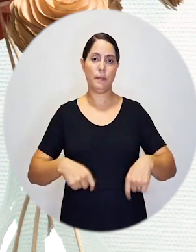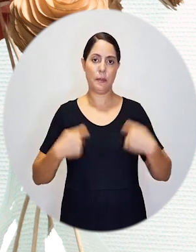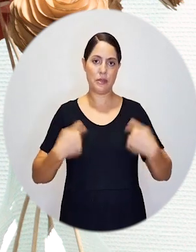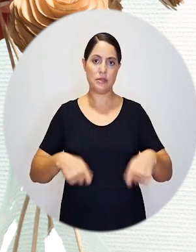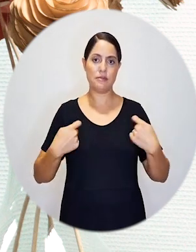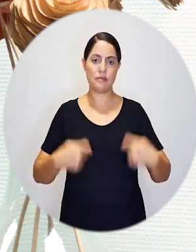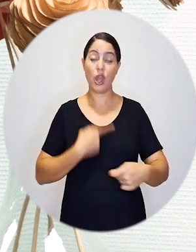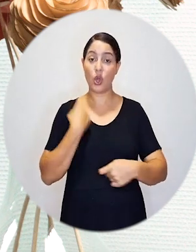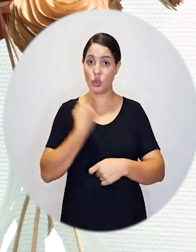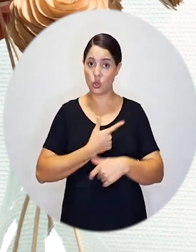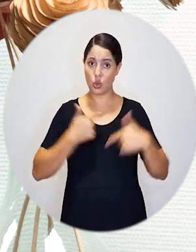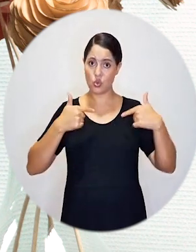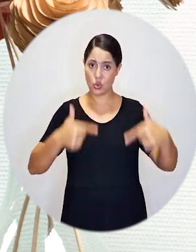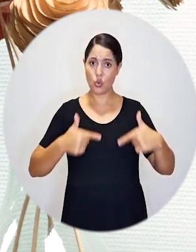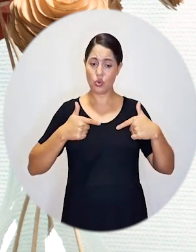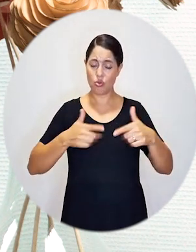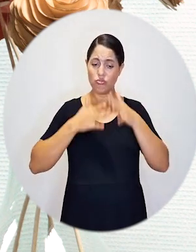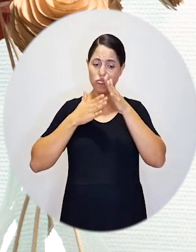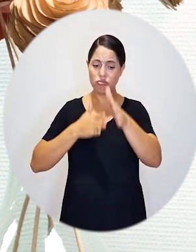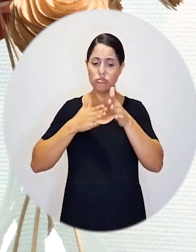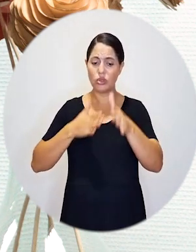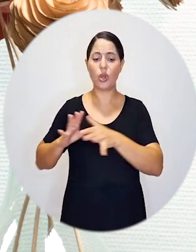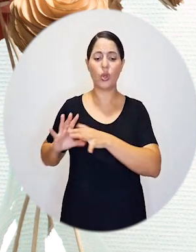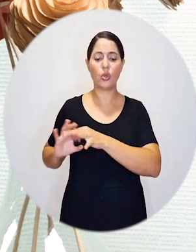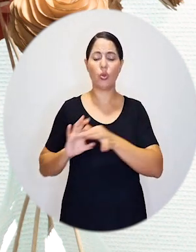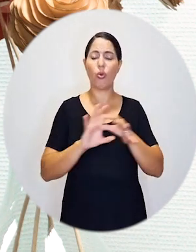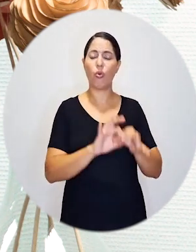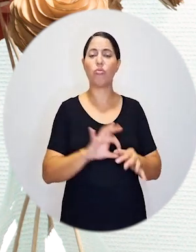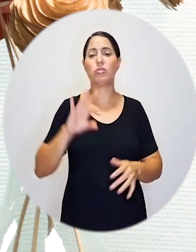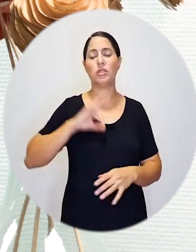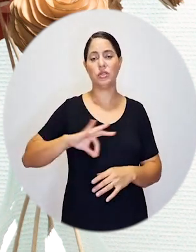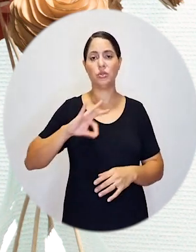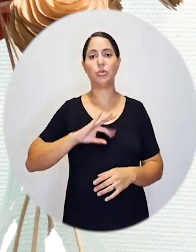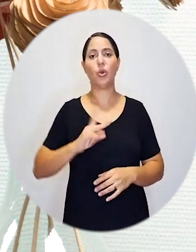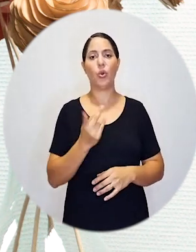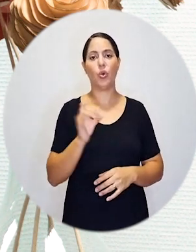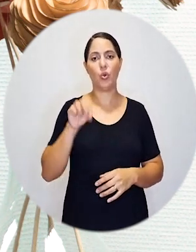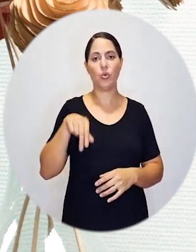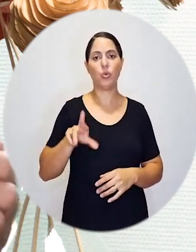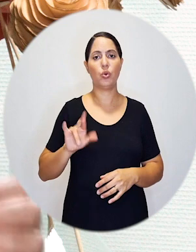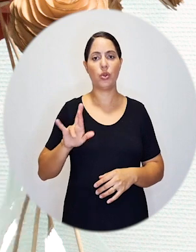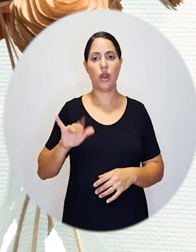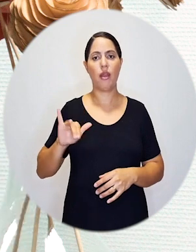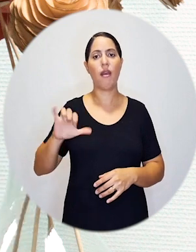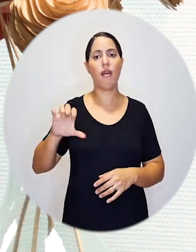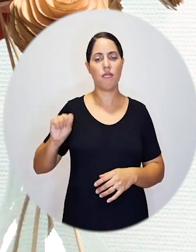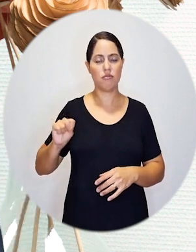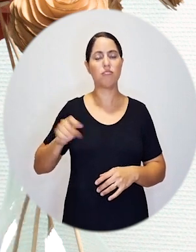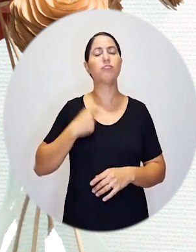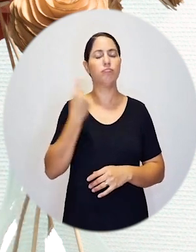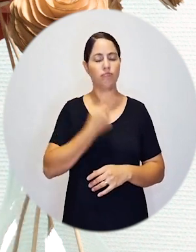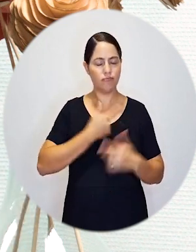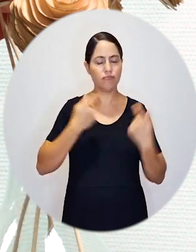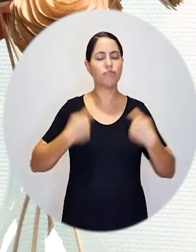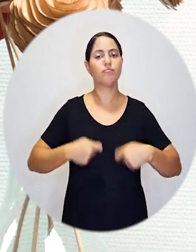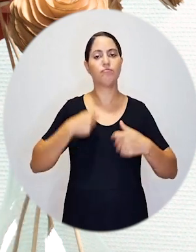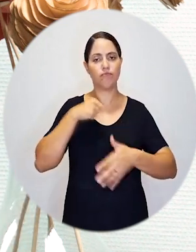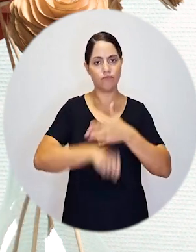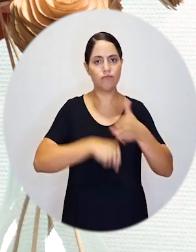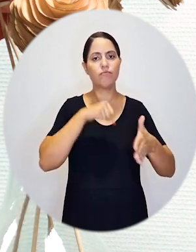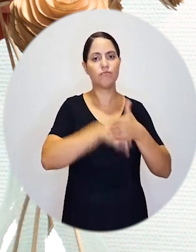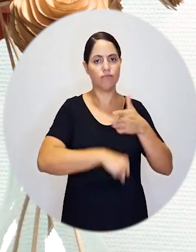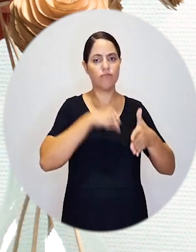muito seguir nessa luta em prol dos honorários advocatícios. Essa luta em prol dos honorários advocatícios que se